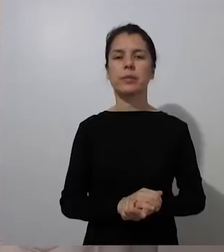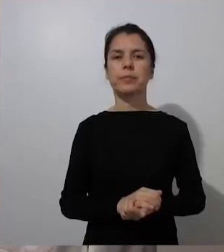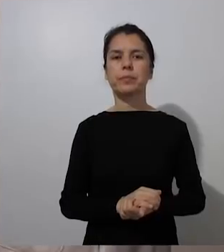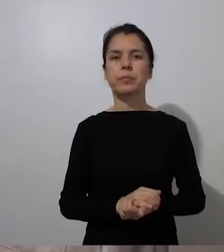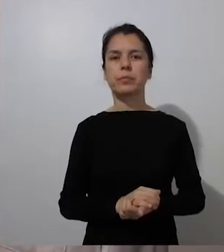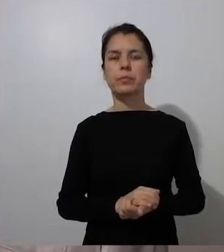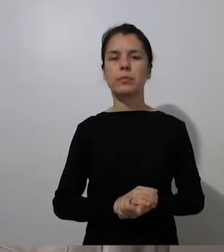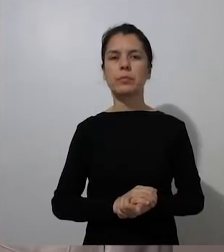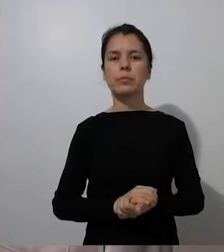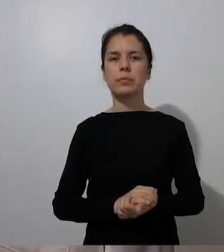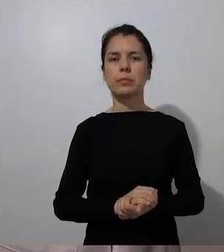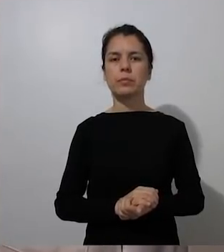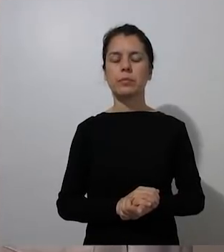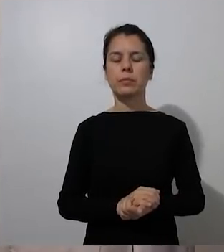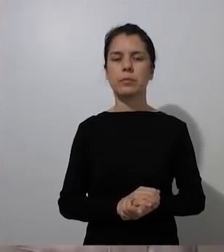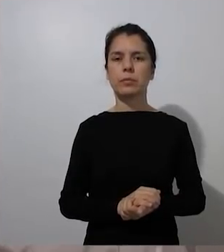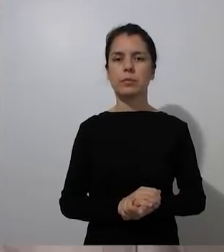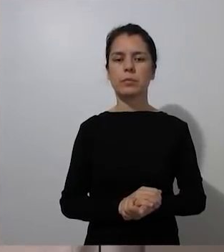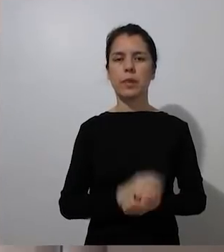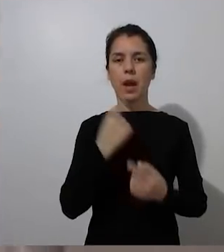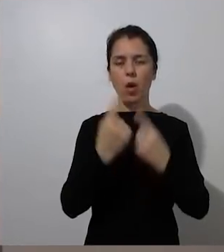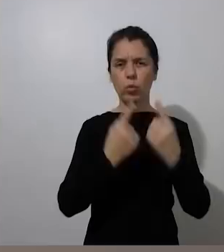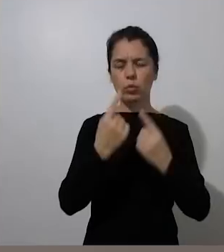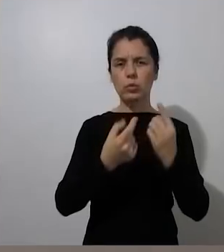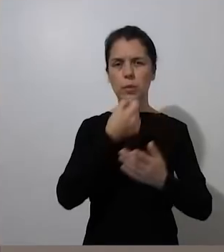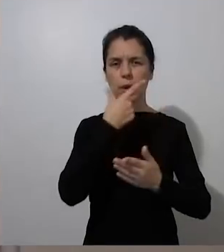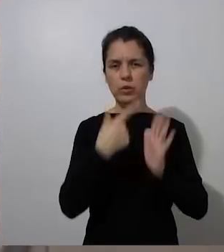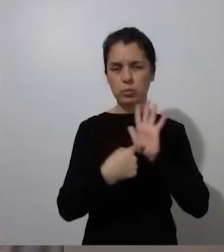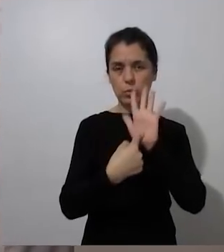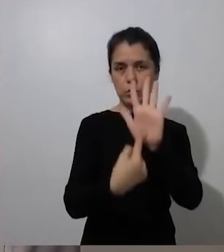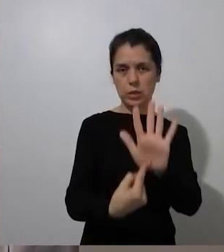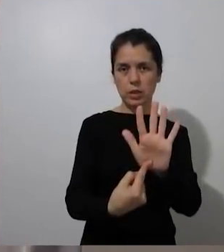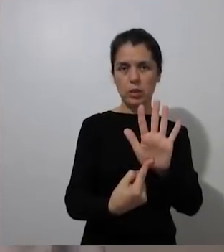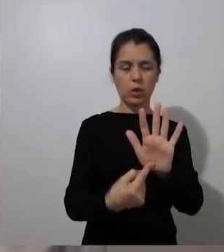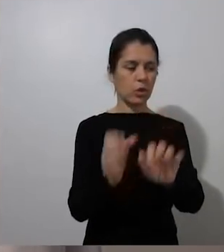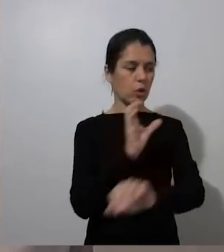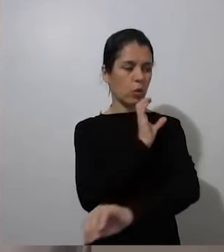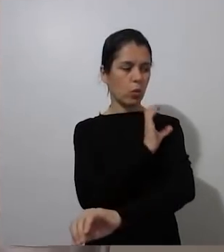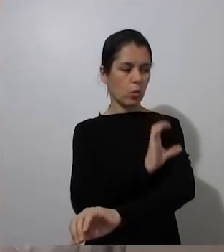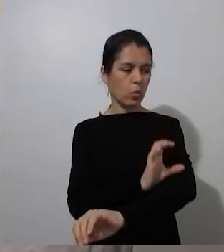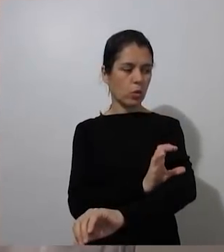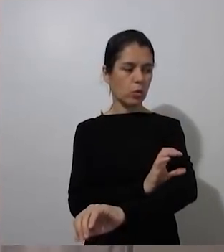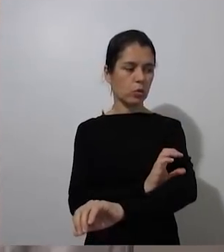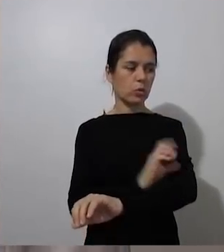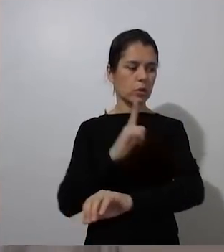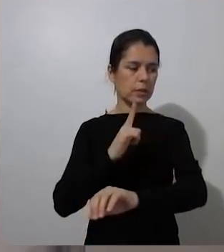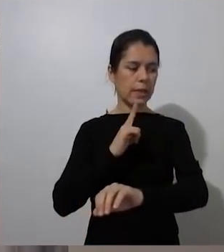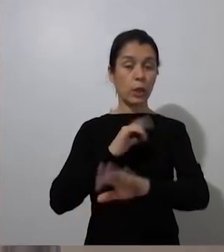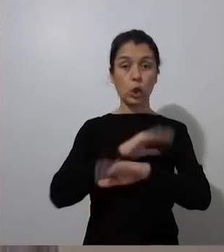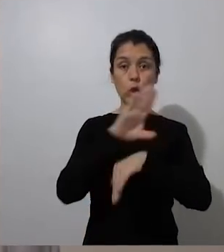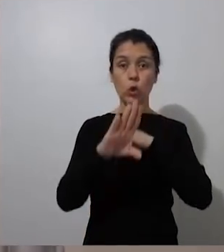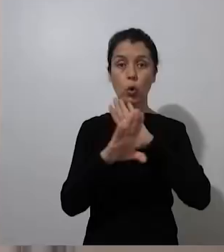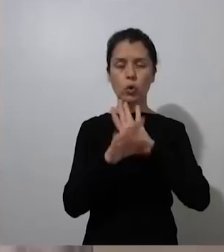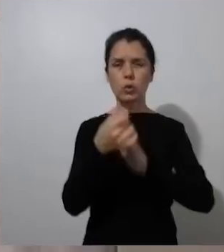temos a venlafaxina, a desvenlafaxina, tá? Eu só coloquei alguns aqui. No curso nós especificamos